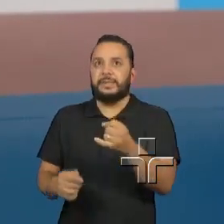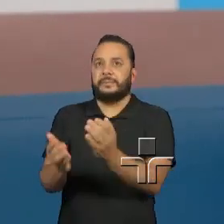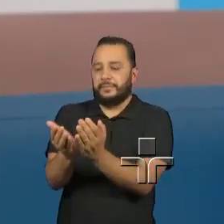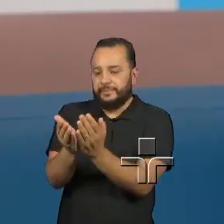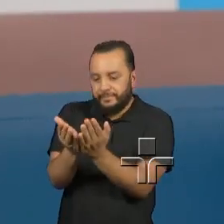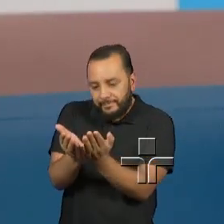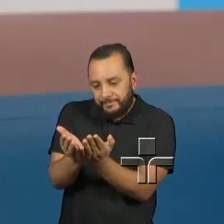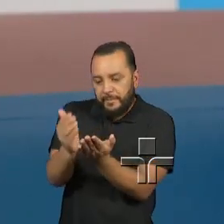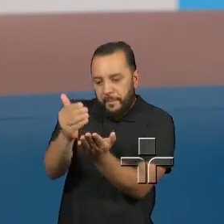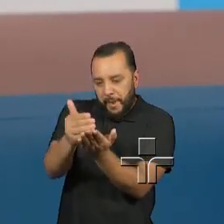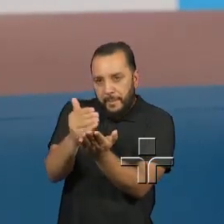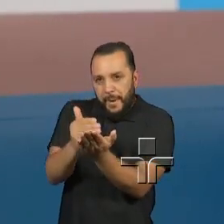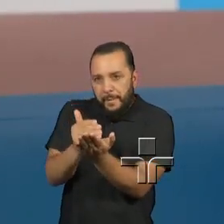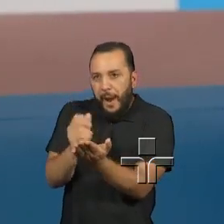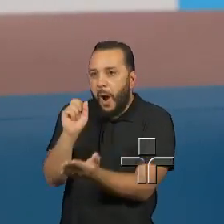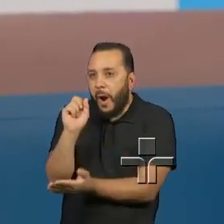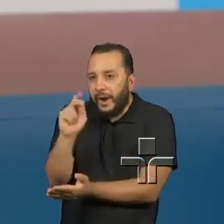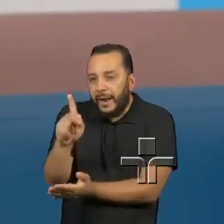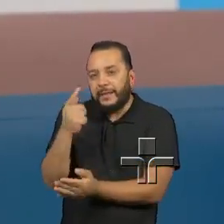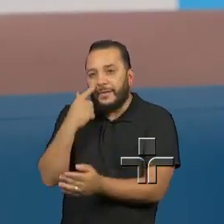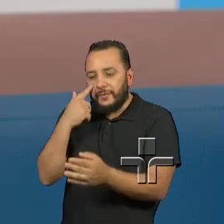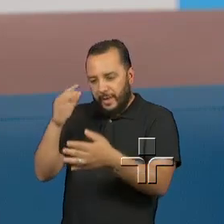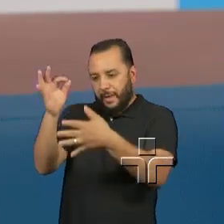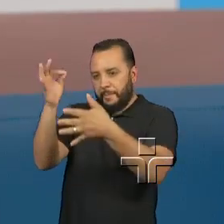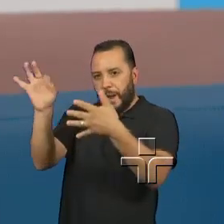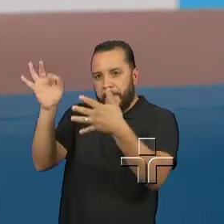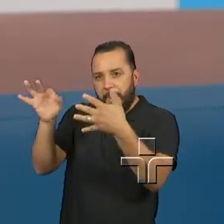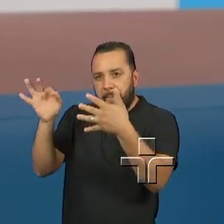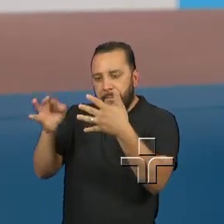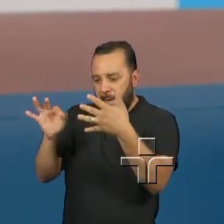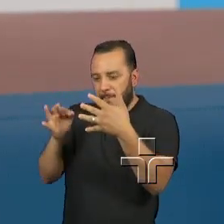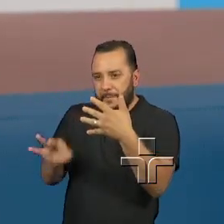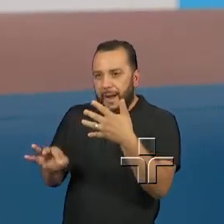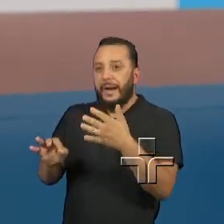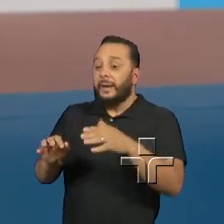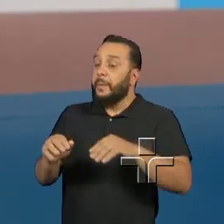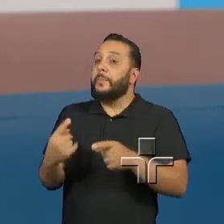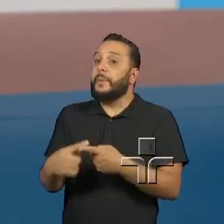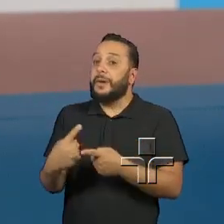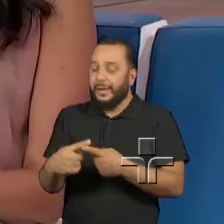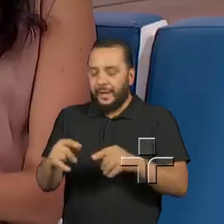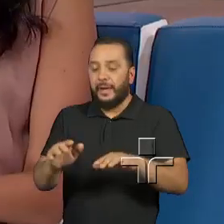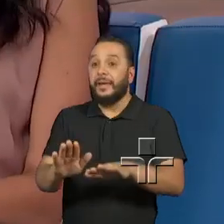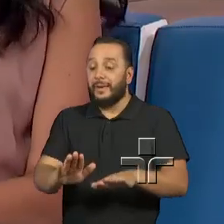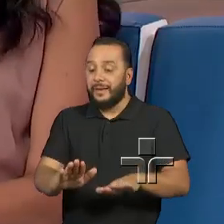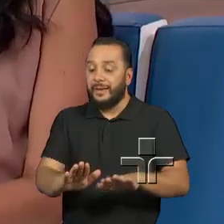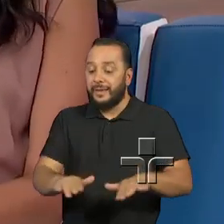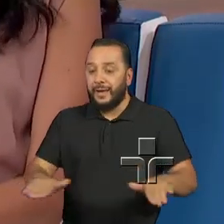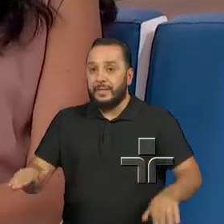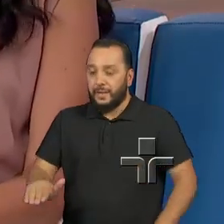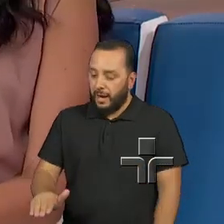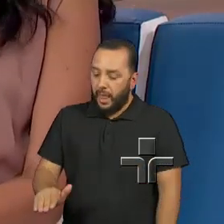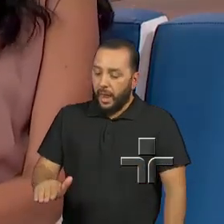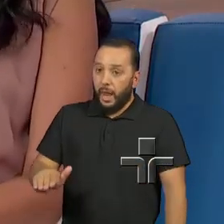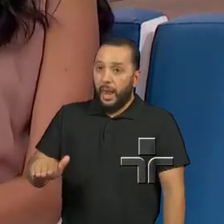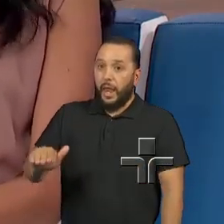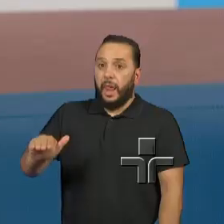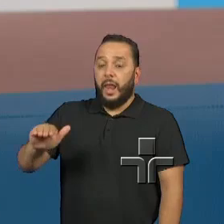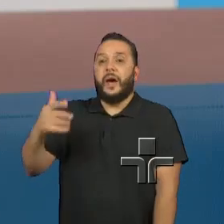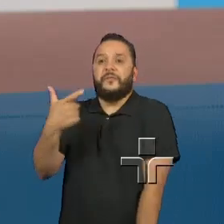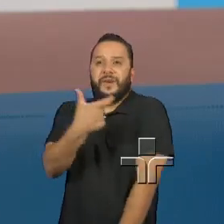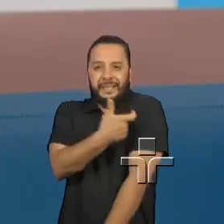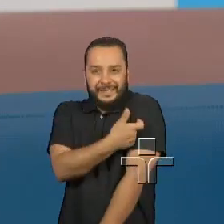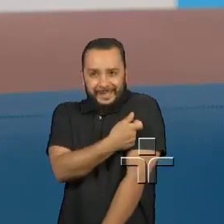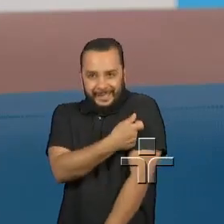que checar. A gente esquece, as crianças crescem, a gente acaba esquecendo, porque vai diminuindo a frequência de vacinas, né? A